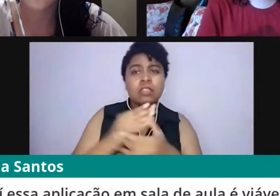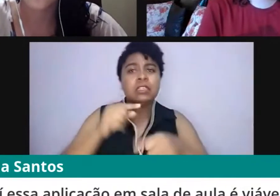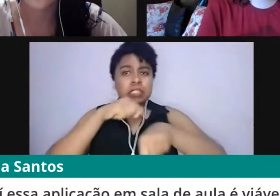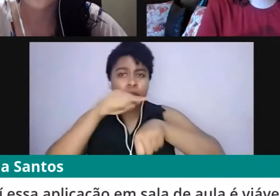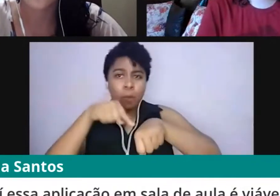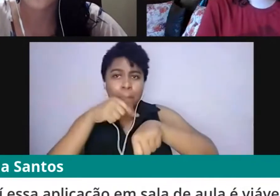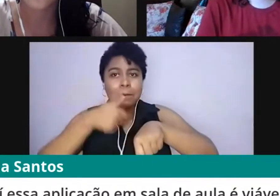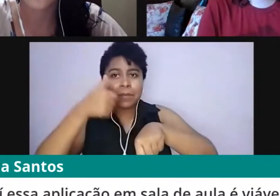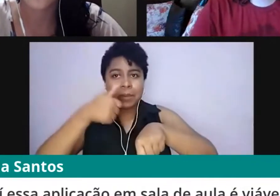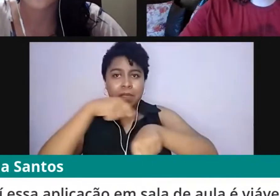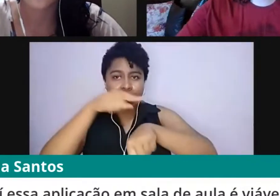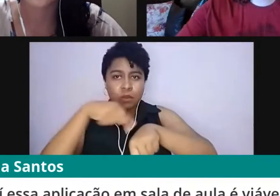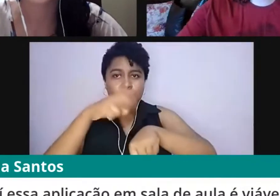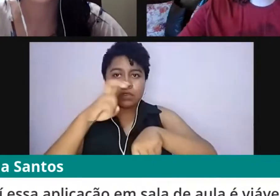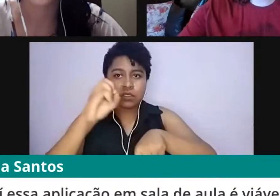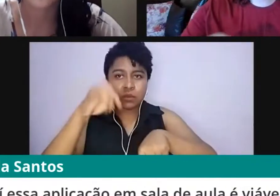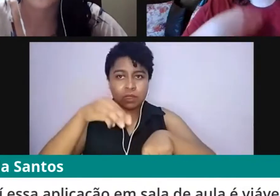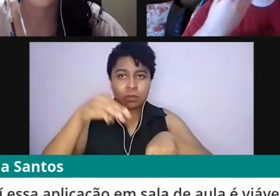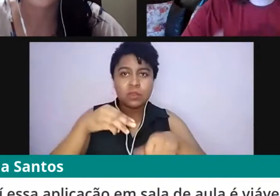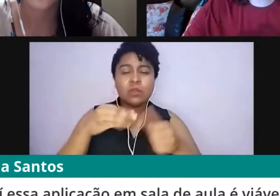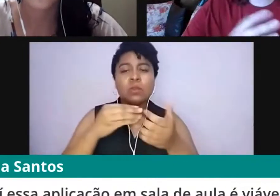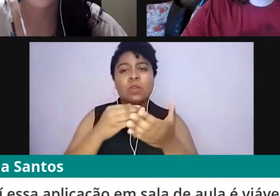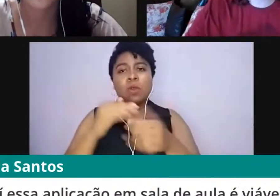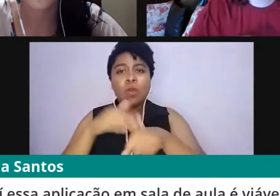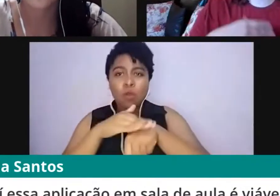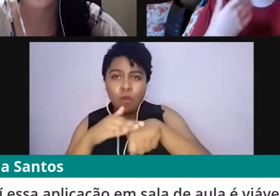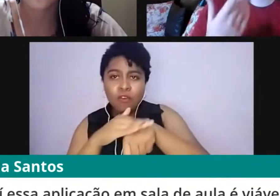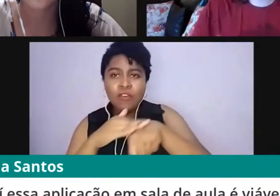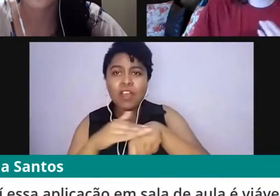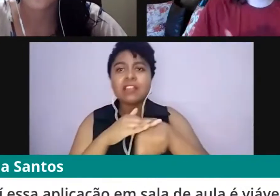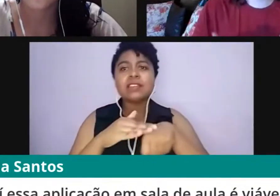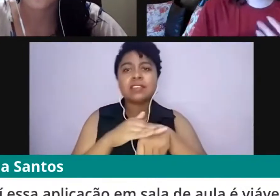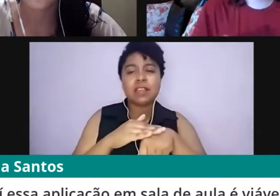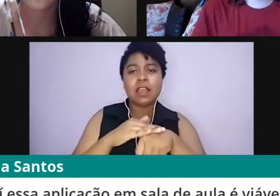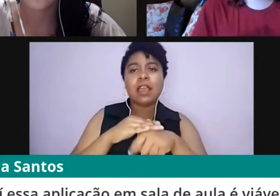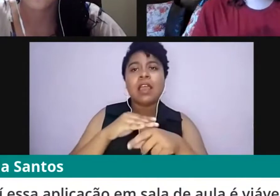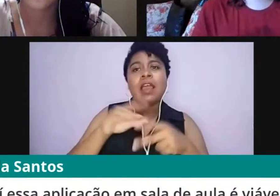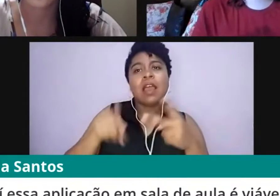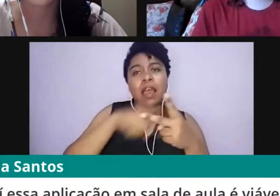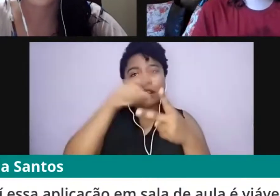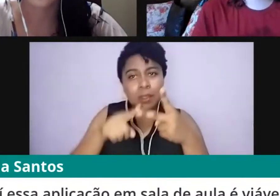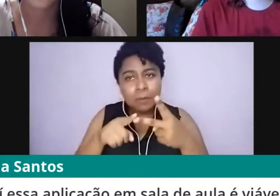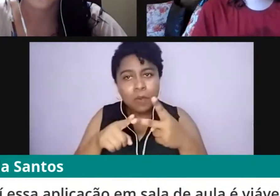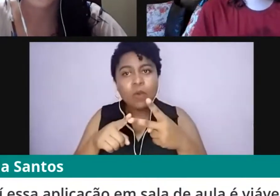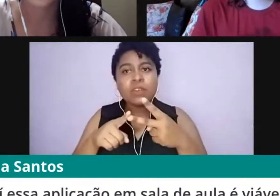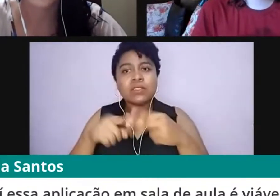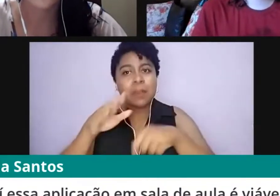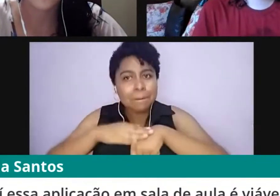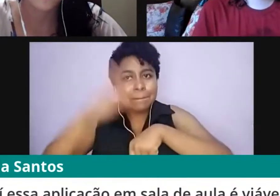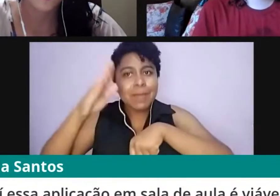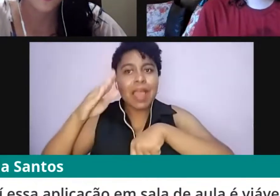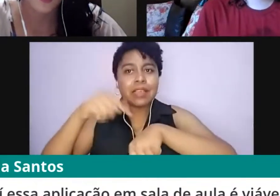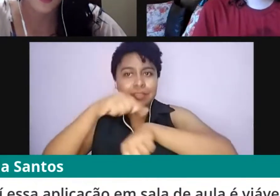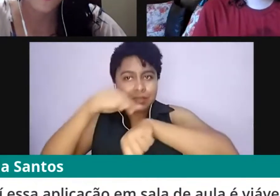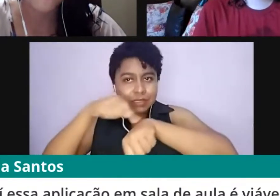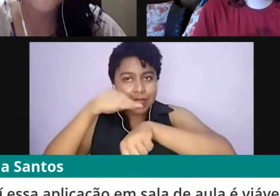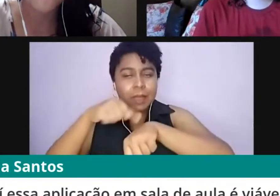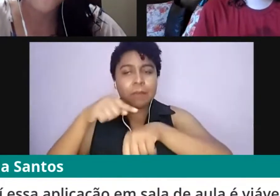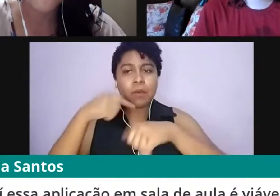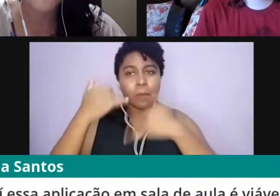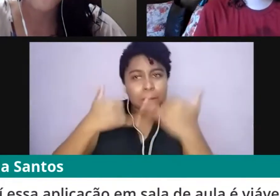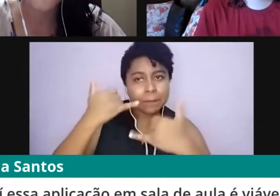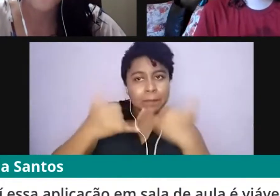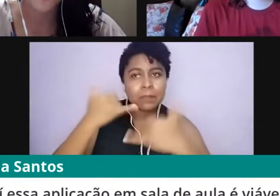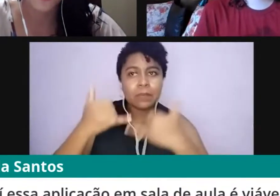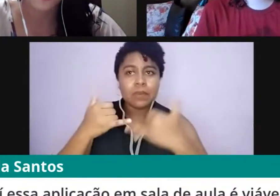essa atividade. Numa aula seguinte, você tem mais tempo jogando, mas eu acredito que